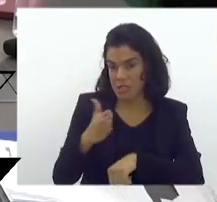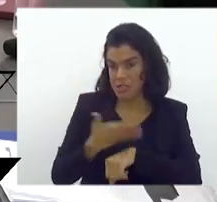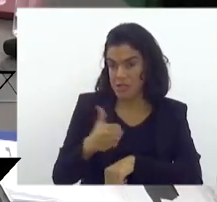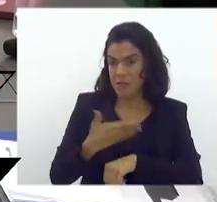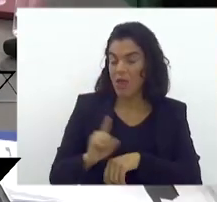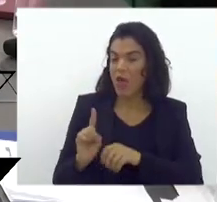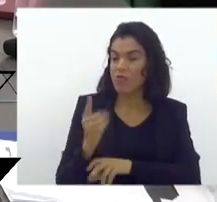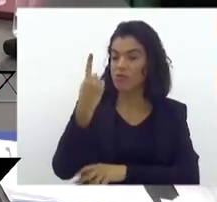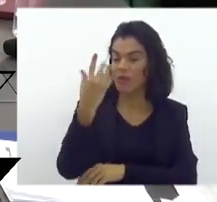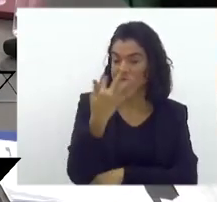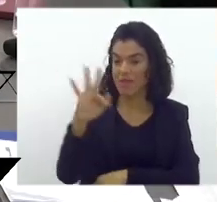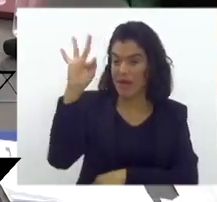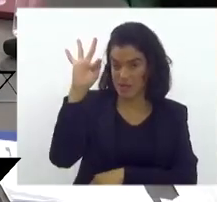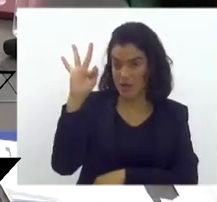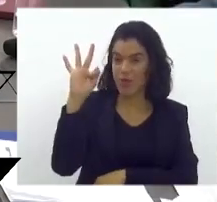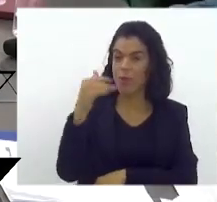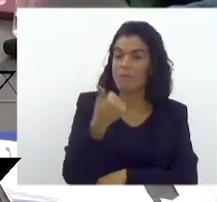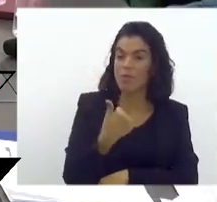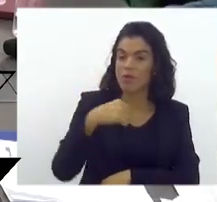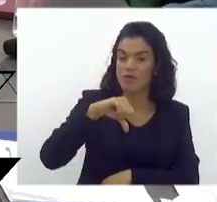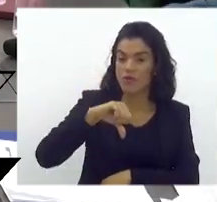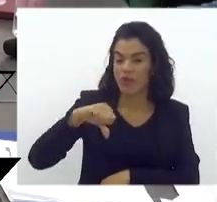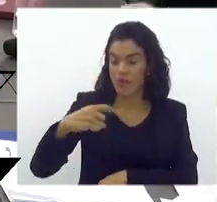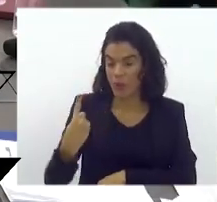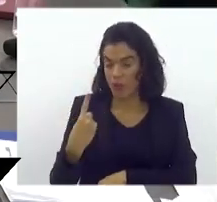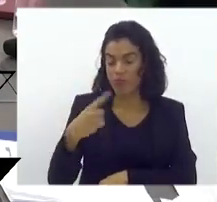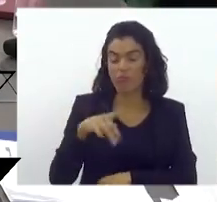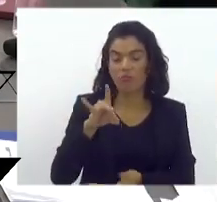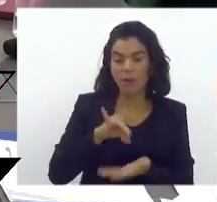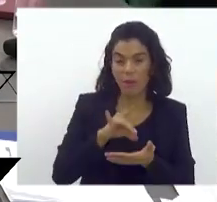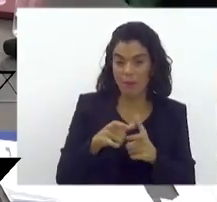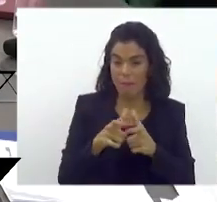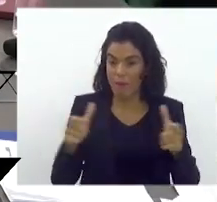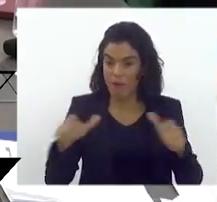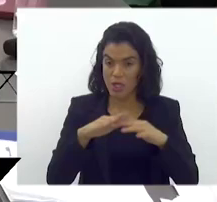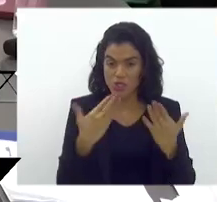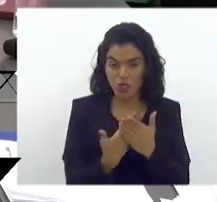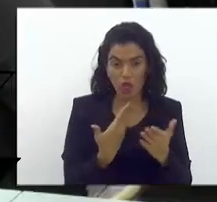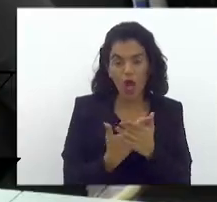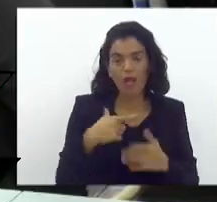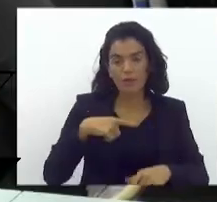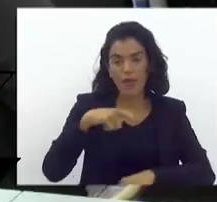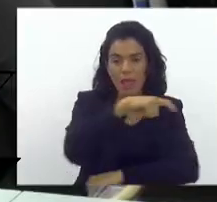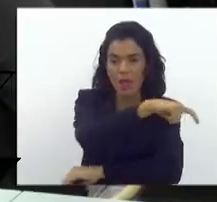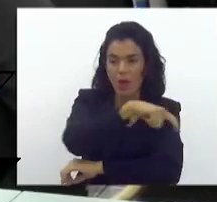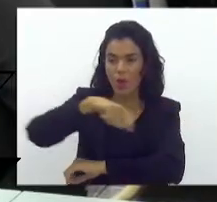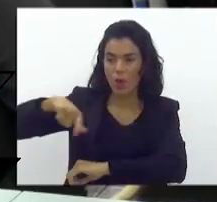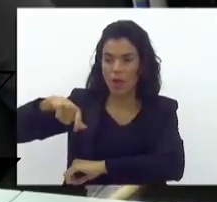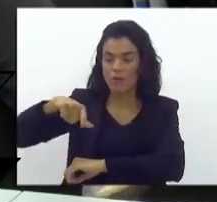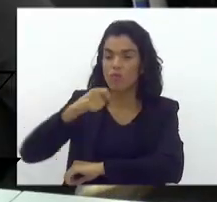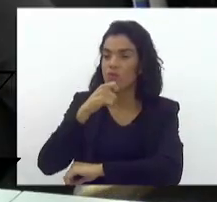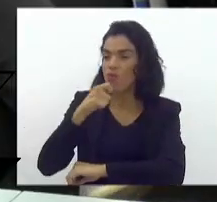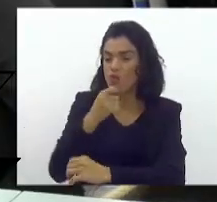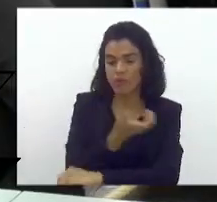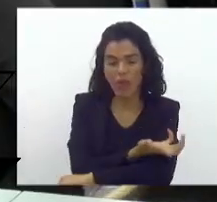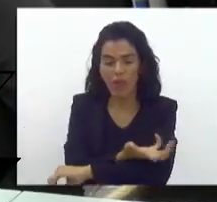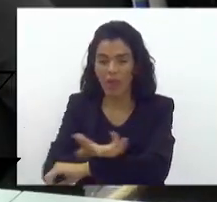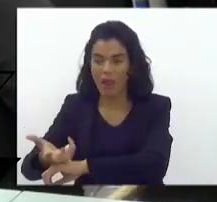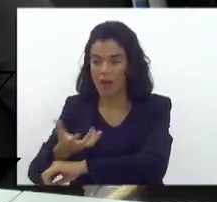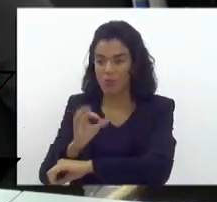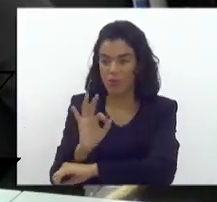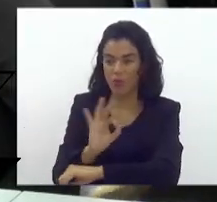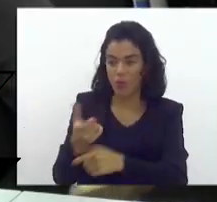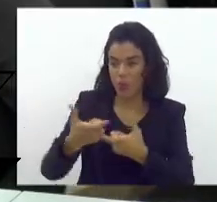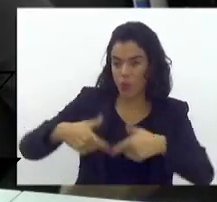estado da federação. E a 91. Gente, na verdade, a gente tem na maioria das escolas quadras, poucas têm campo, né? Então,